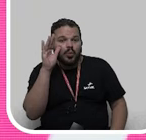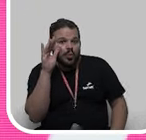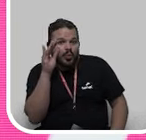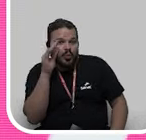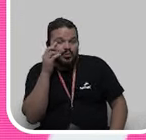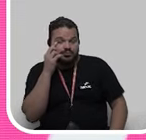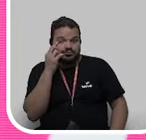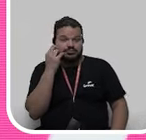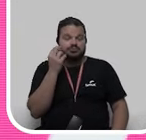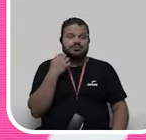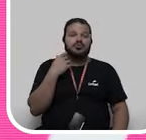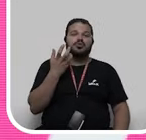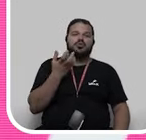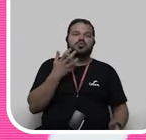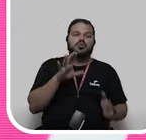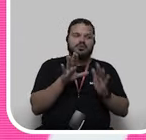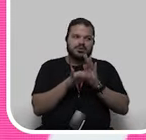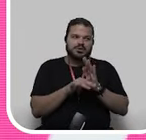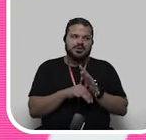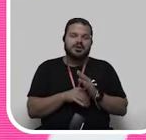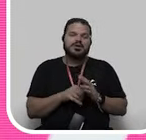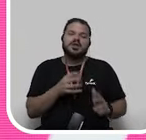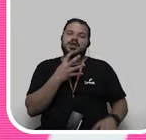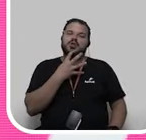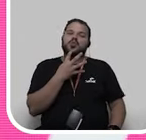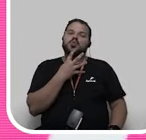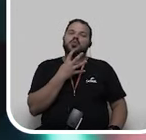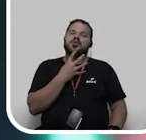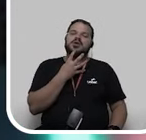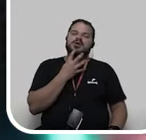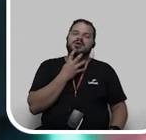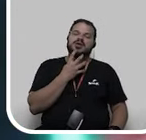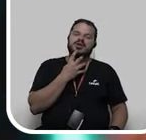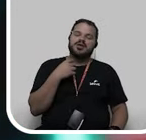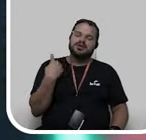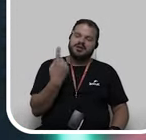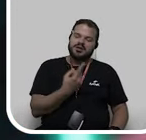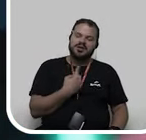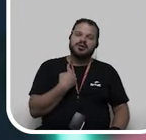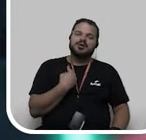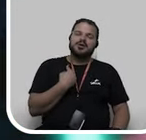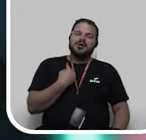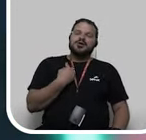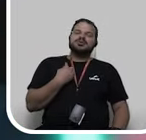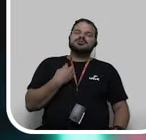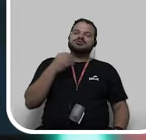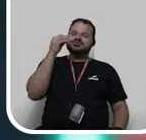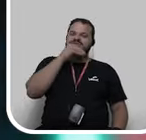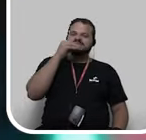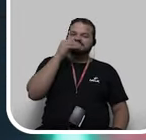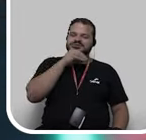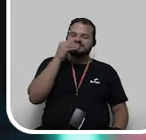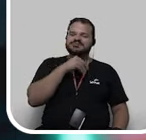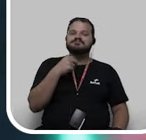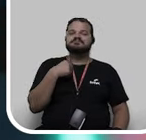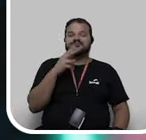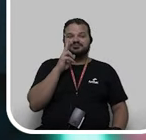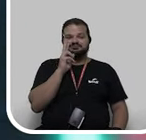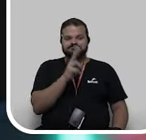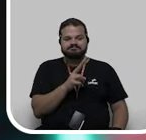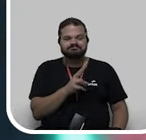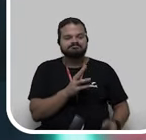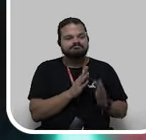O fraudador, o criminoso, ele conhece as nossas fragilidades, porque ele usa o apelo